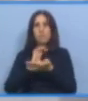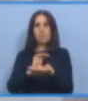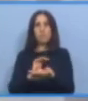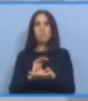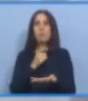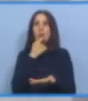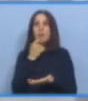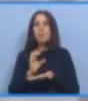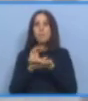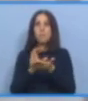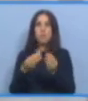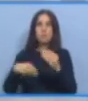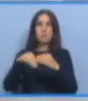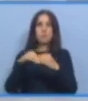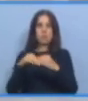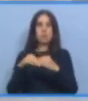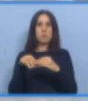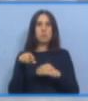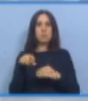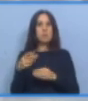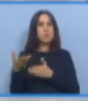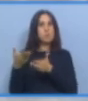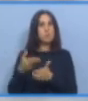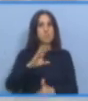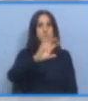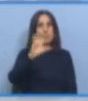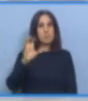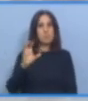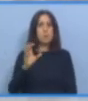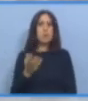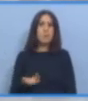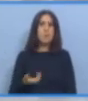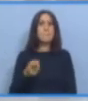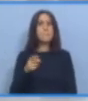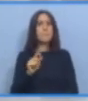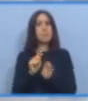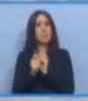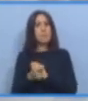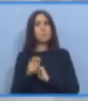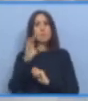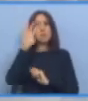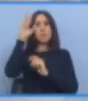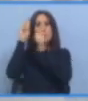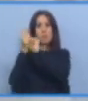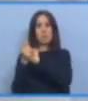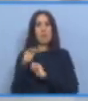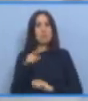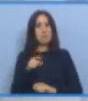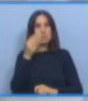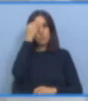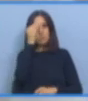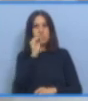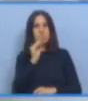sejam fundos adicionais que ajudem os países a adaptarem-se às alterações climáticas. Essa é uma